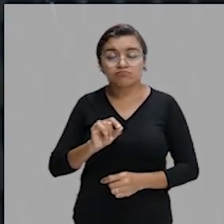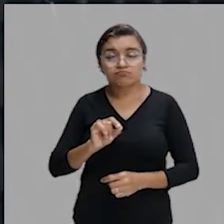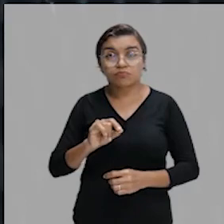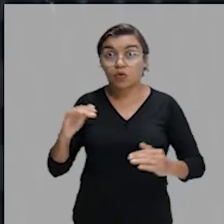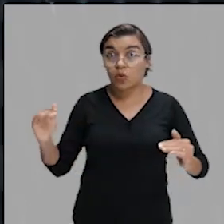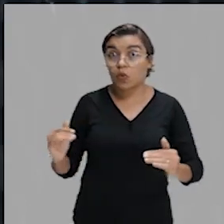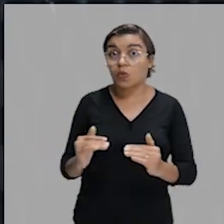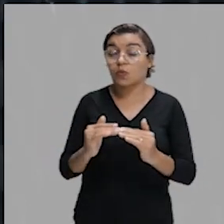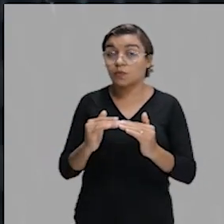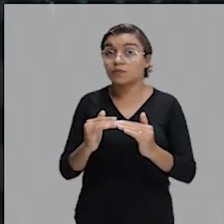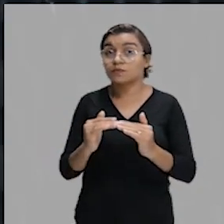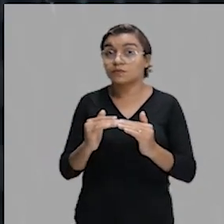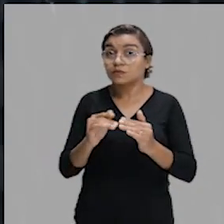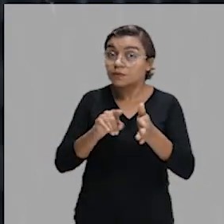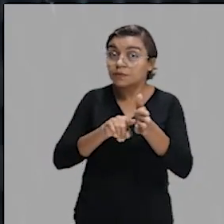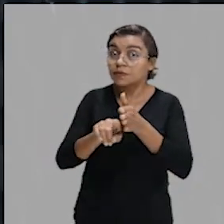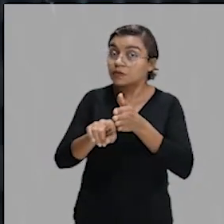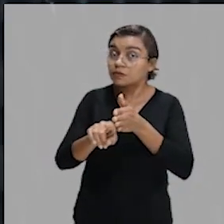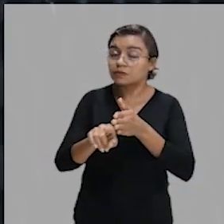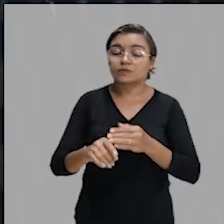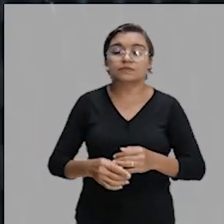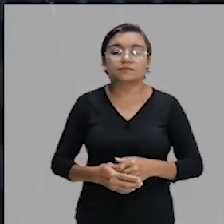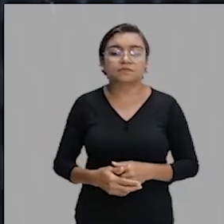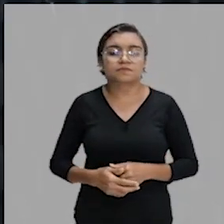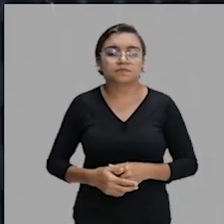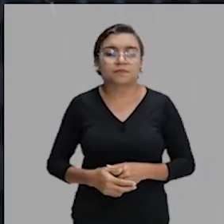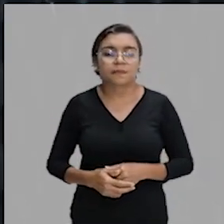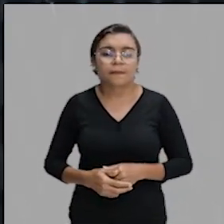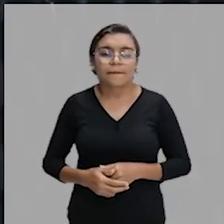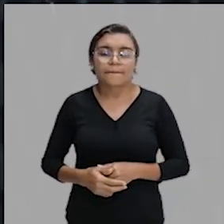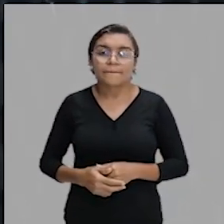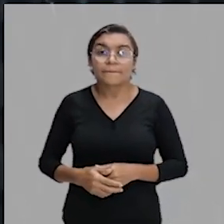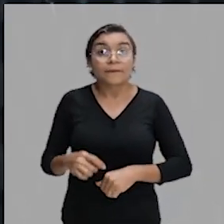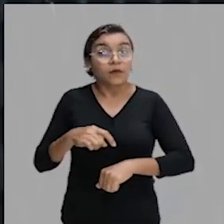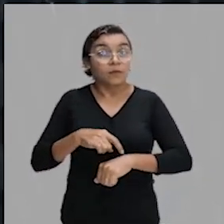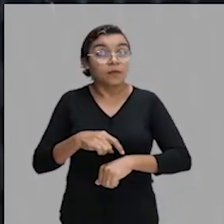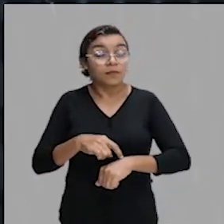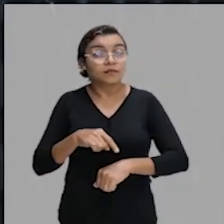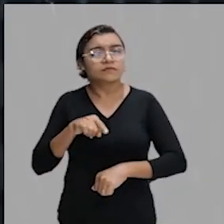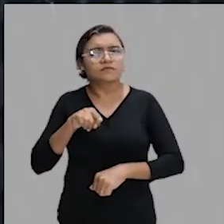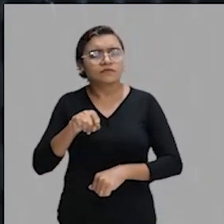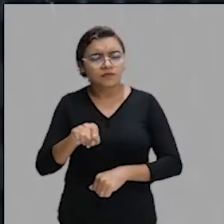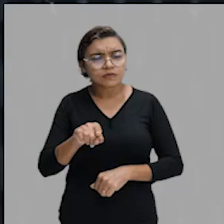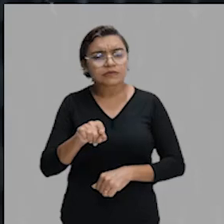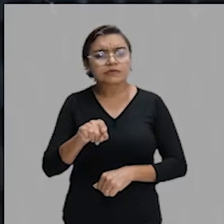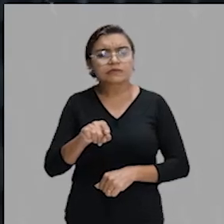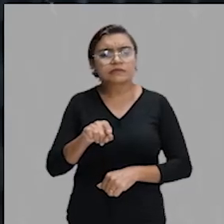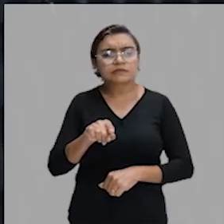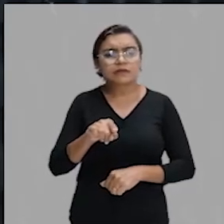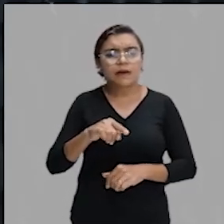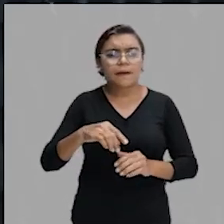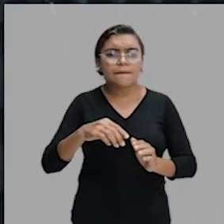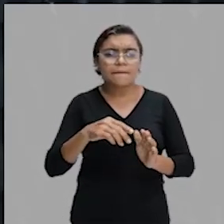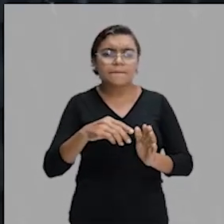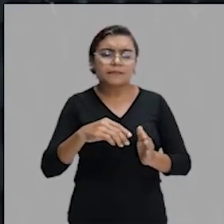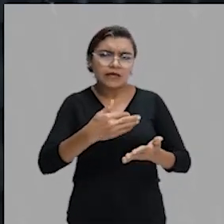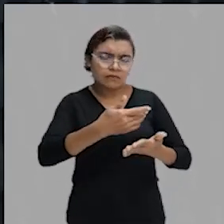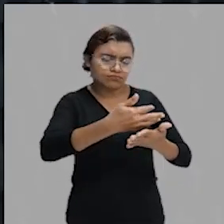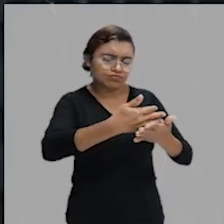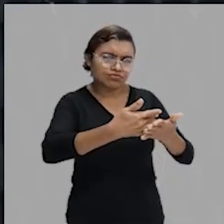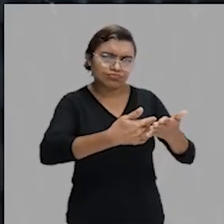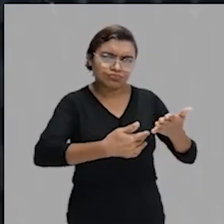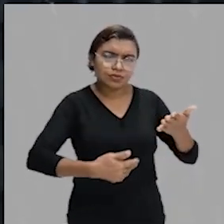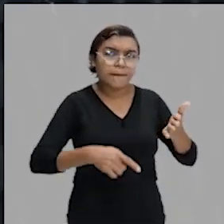tópico. Que raciocínio é esse? Quando você acompanha o enunciado da questão, aí